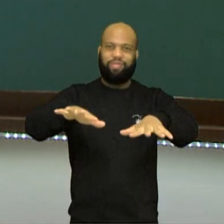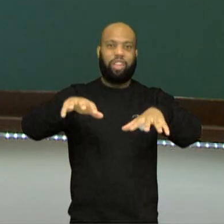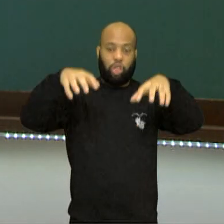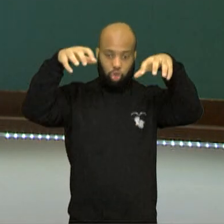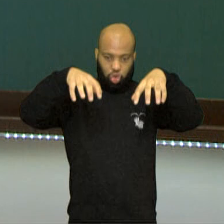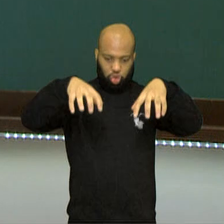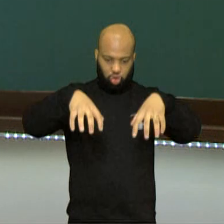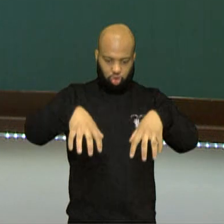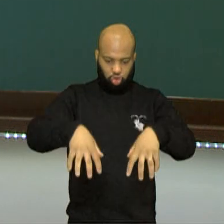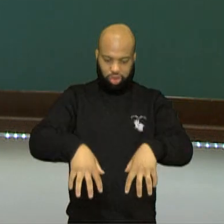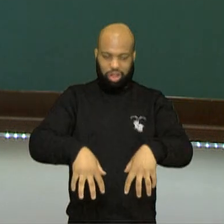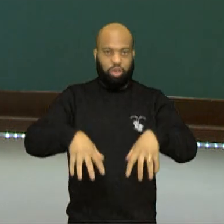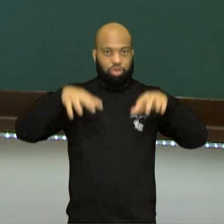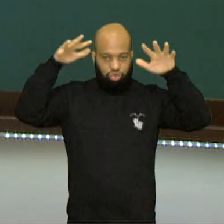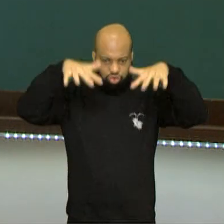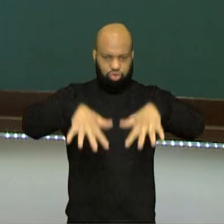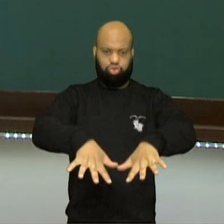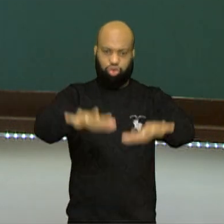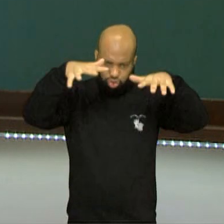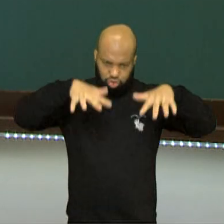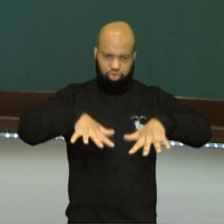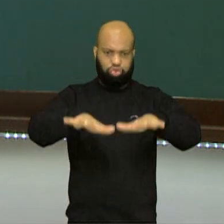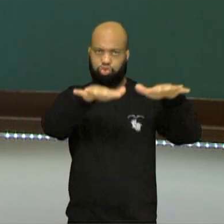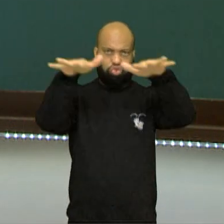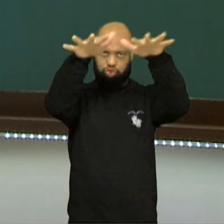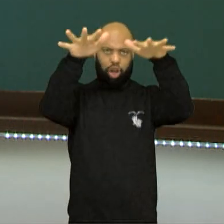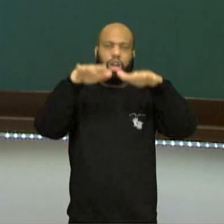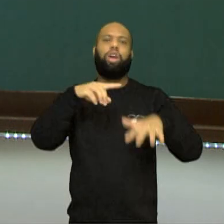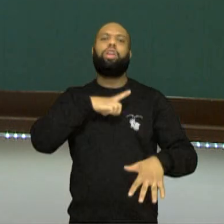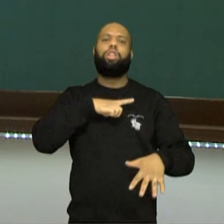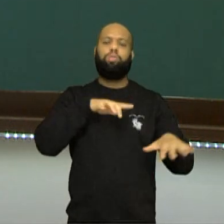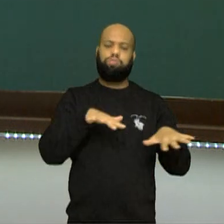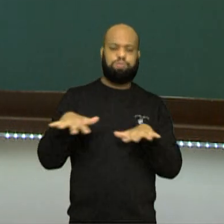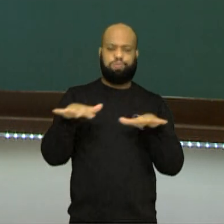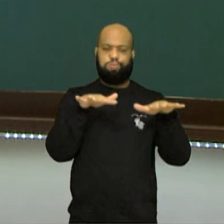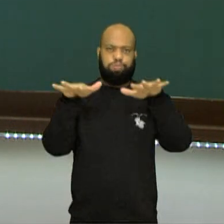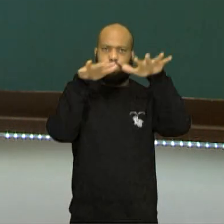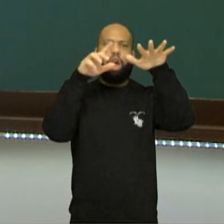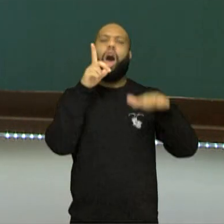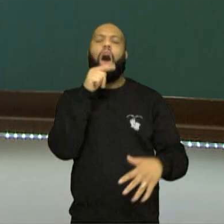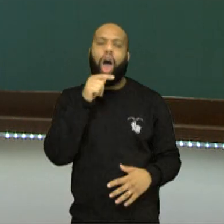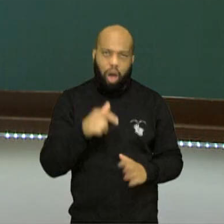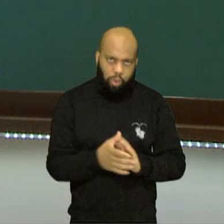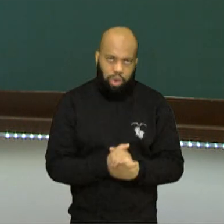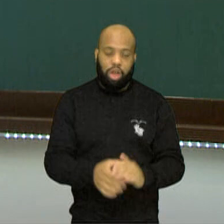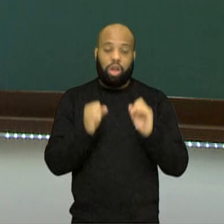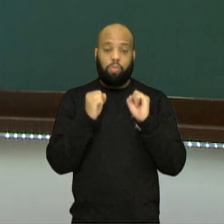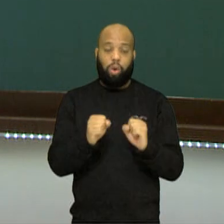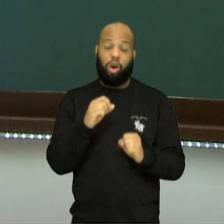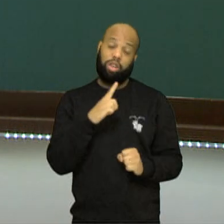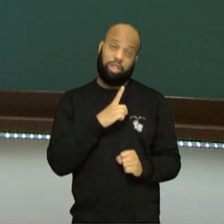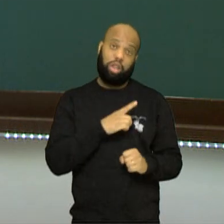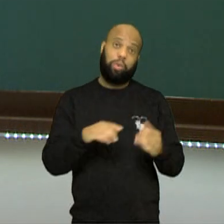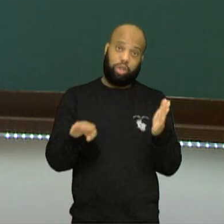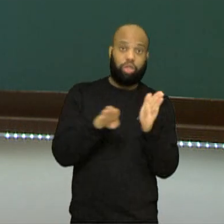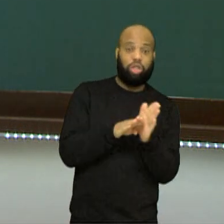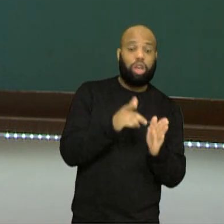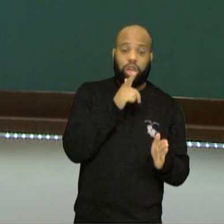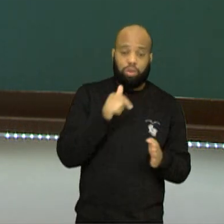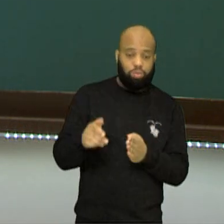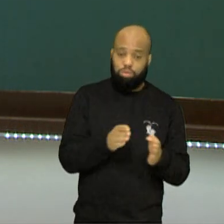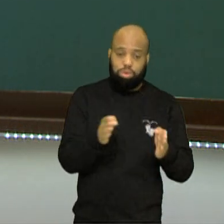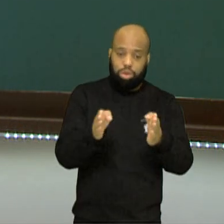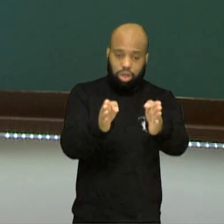parte impermeabilizada. Vai causar as enchentes, pode chegar nos rios, se essa cidade tiver no